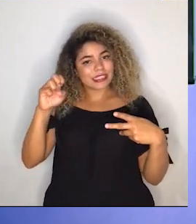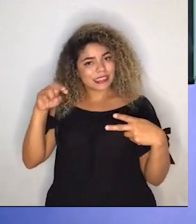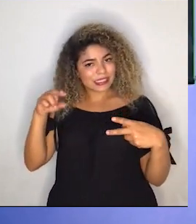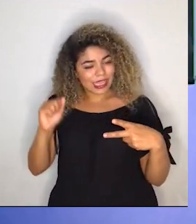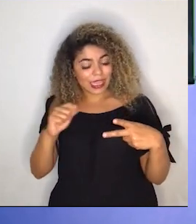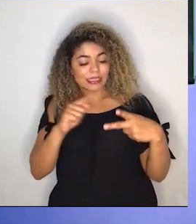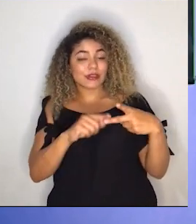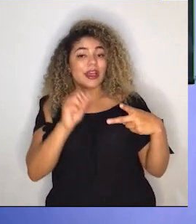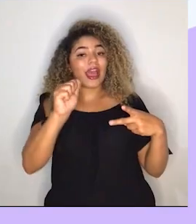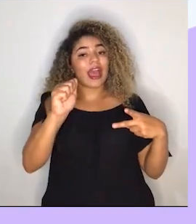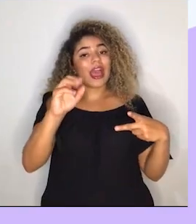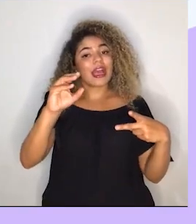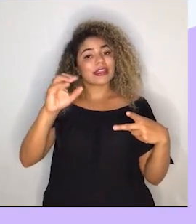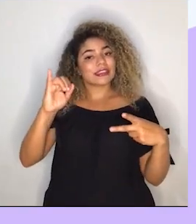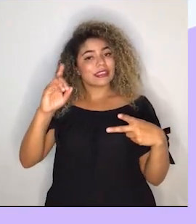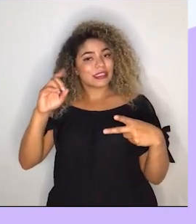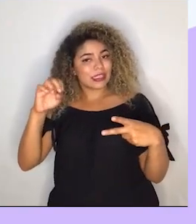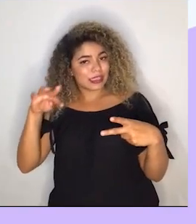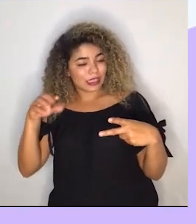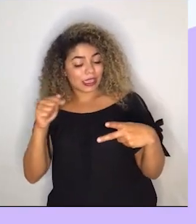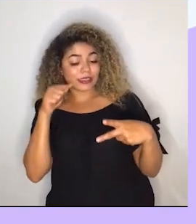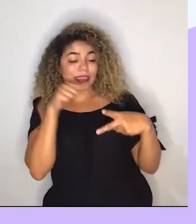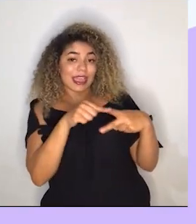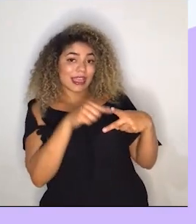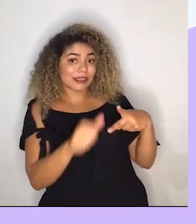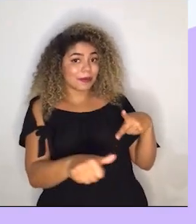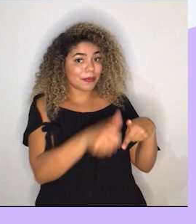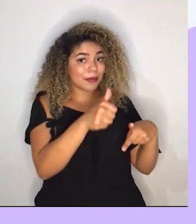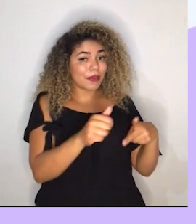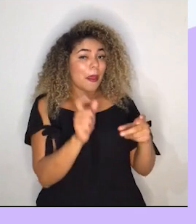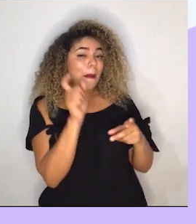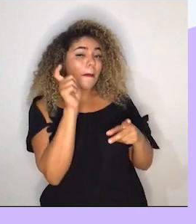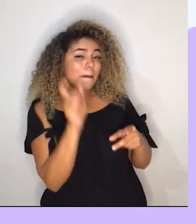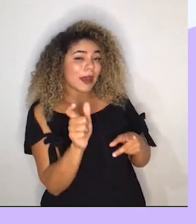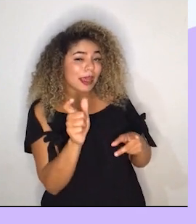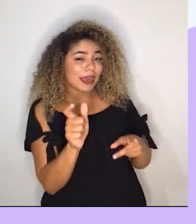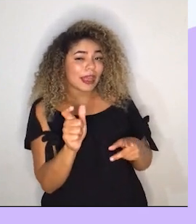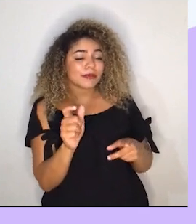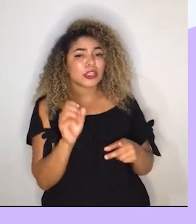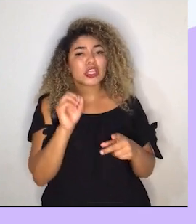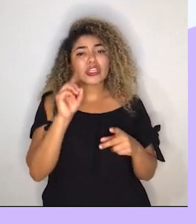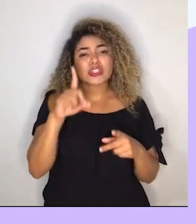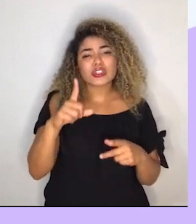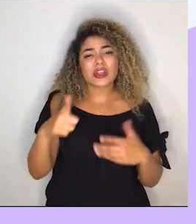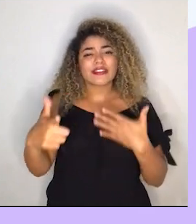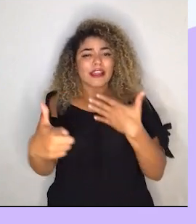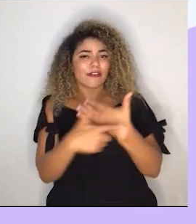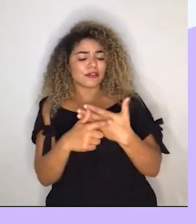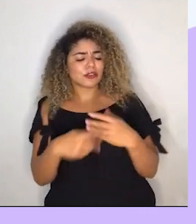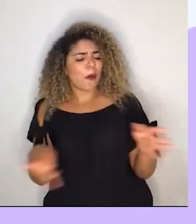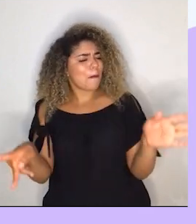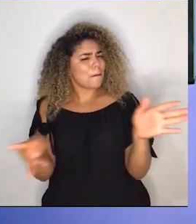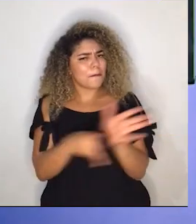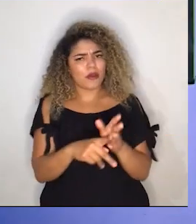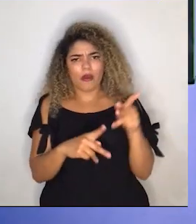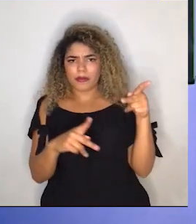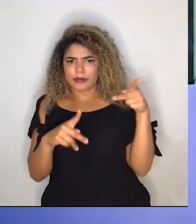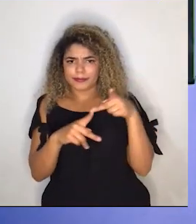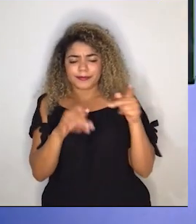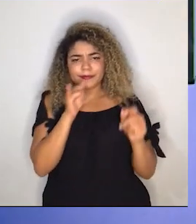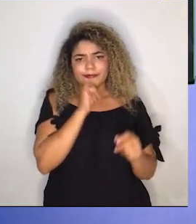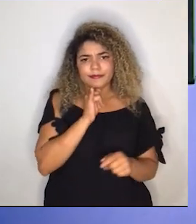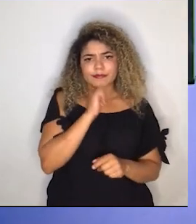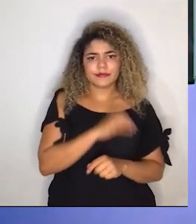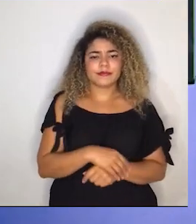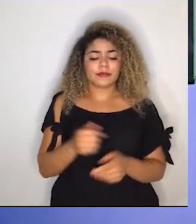ou acidentais. As preposições essenciais são as palavras que só funcionam como preposições. Por